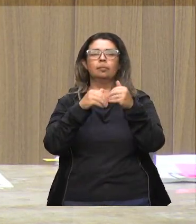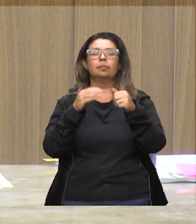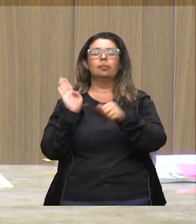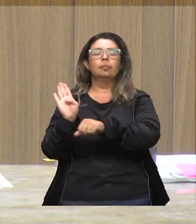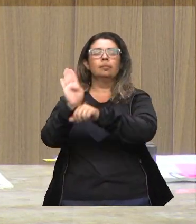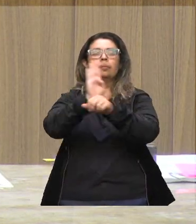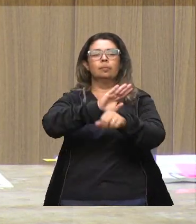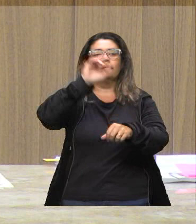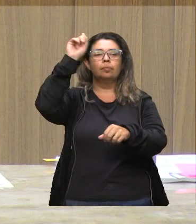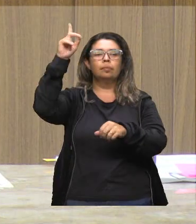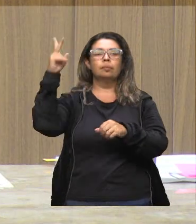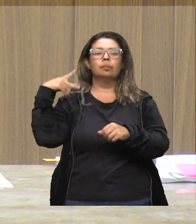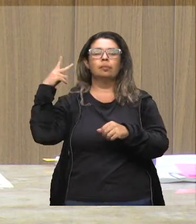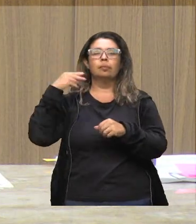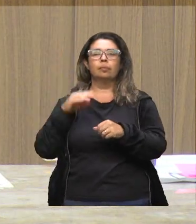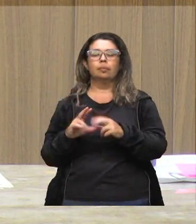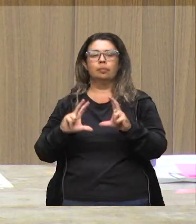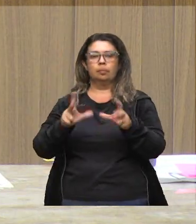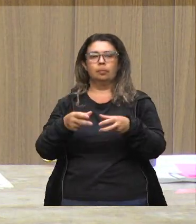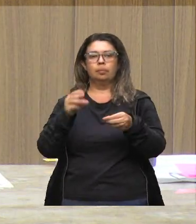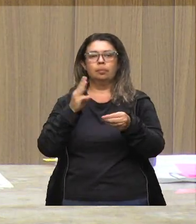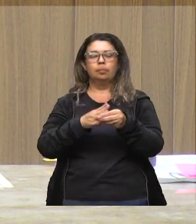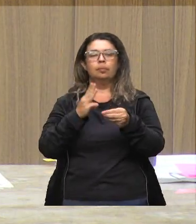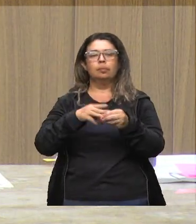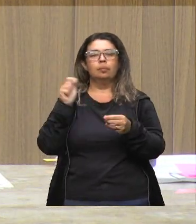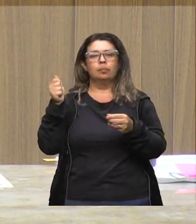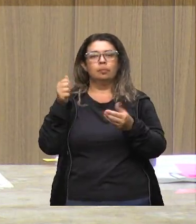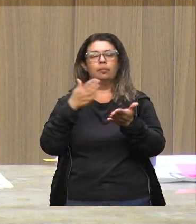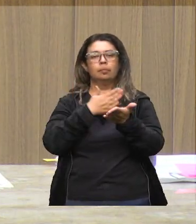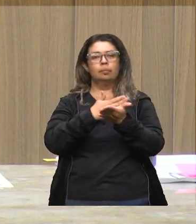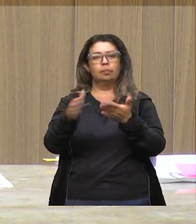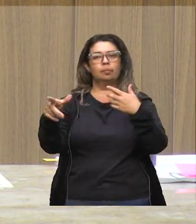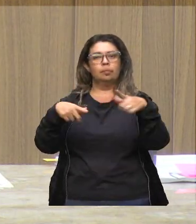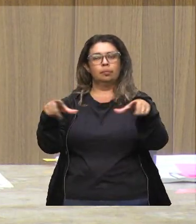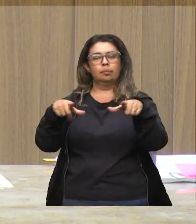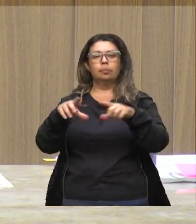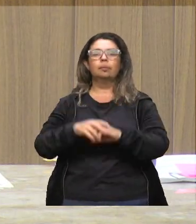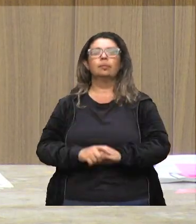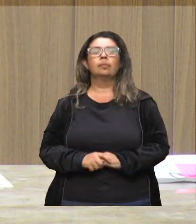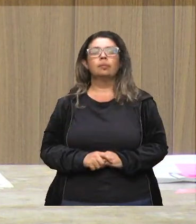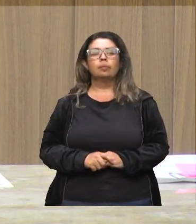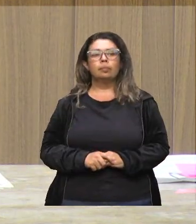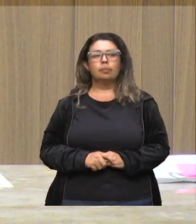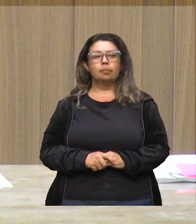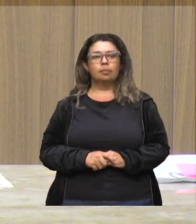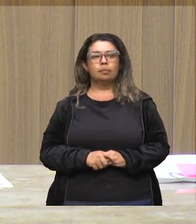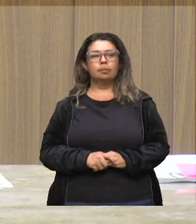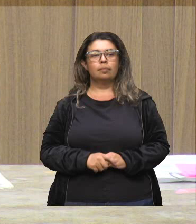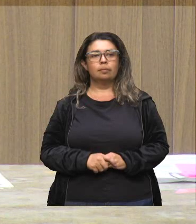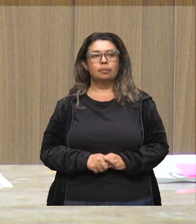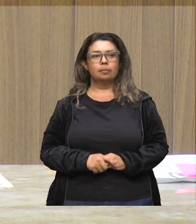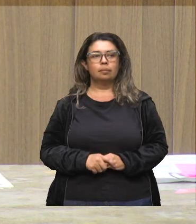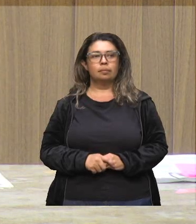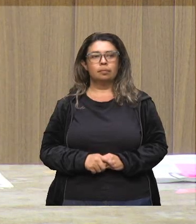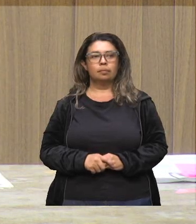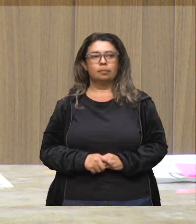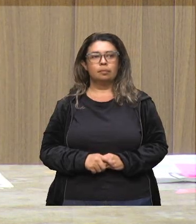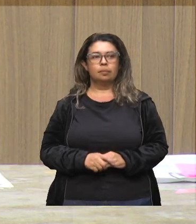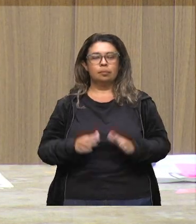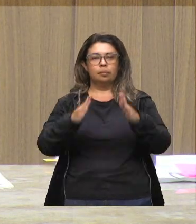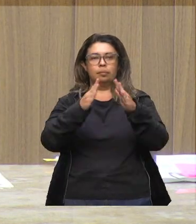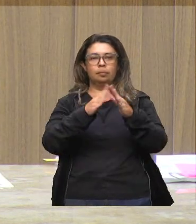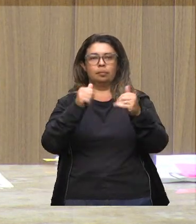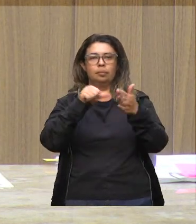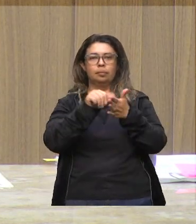a proteção de Deus, os vereadores da Câmara Municipal de Assis iniciam seus trabalhos. Solicito ao